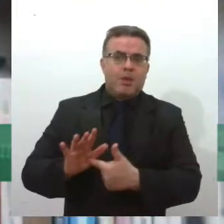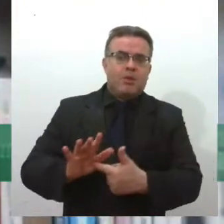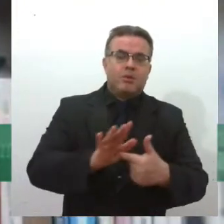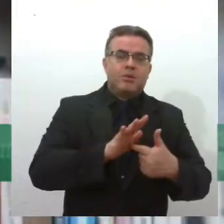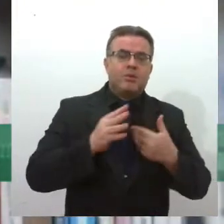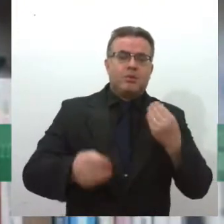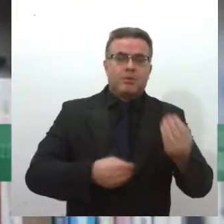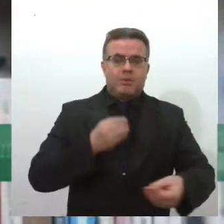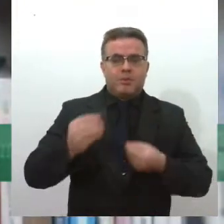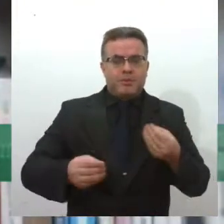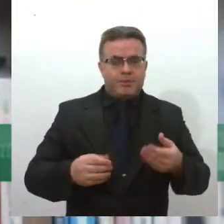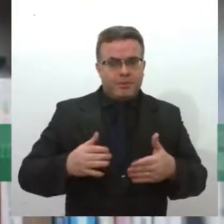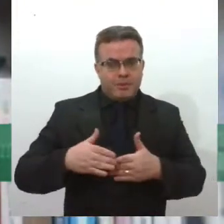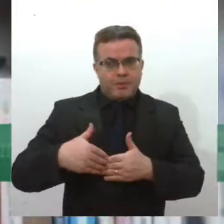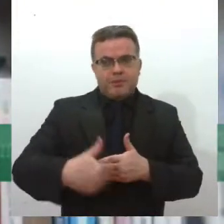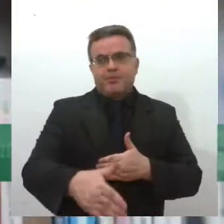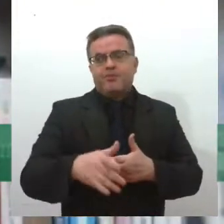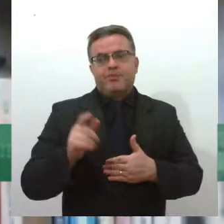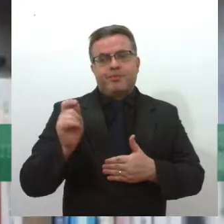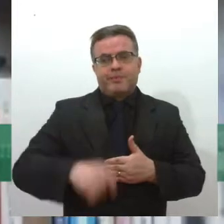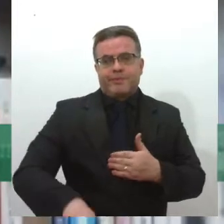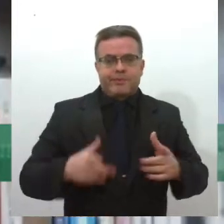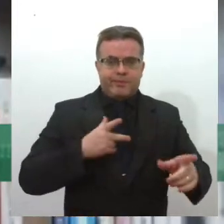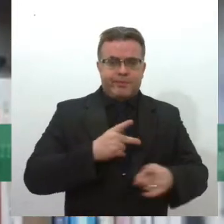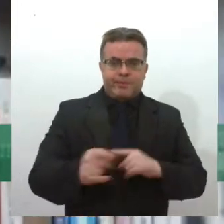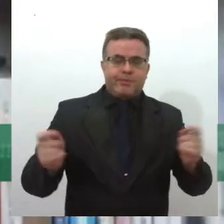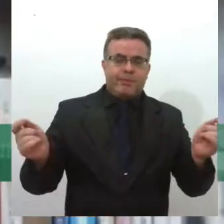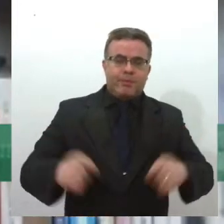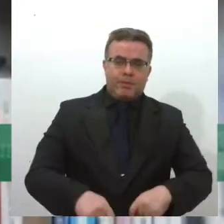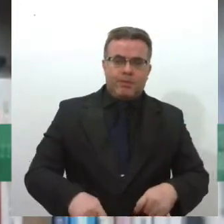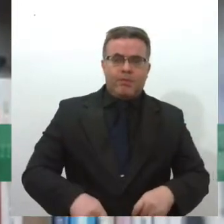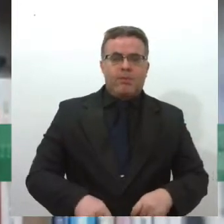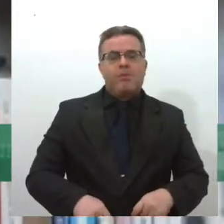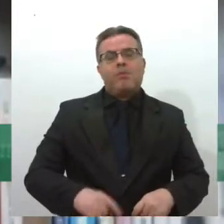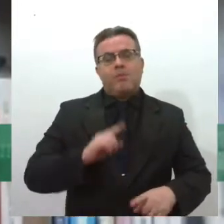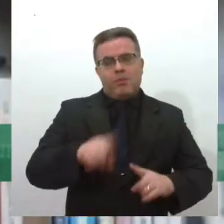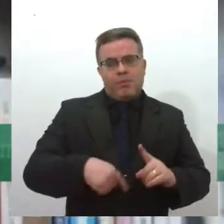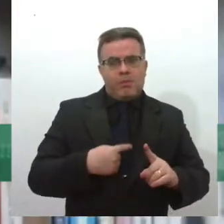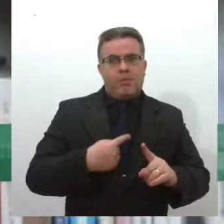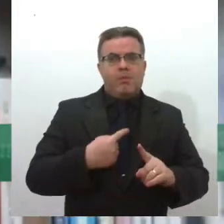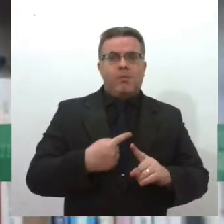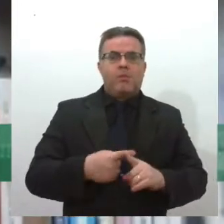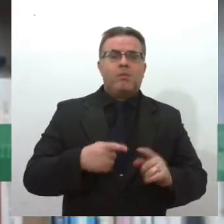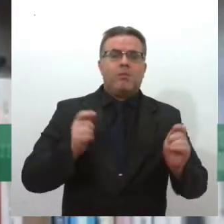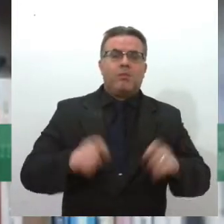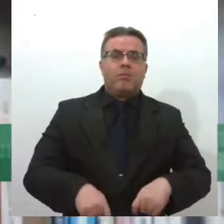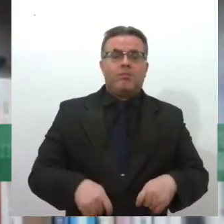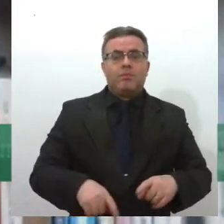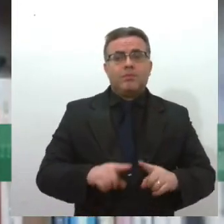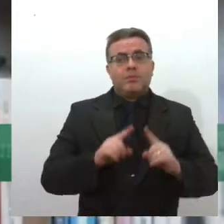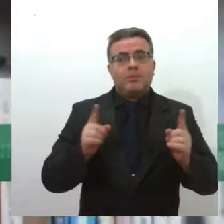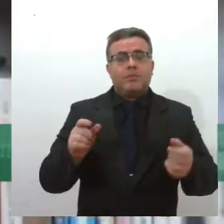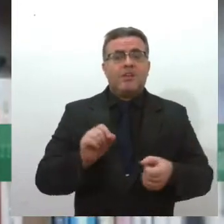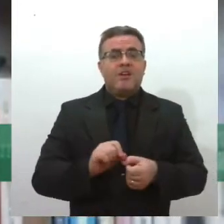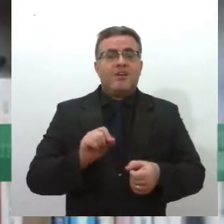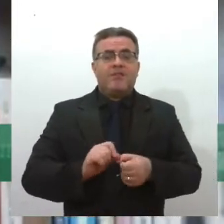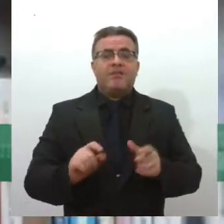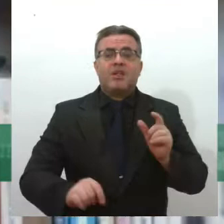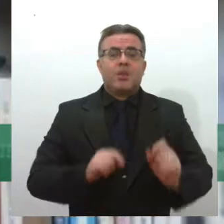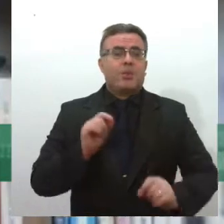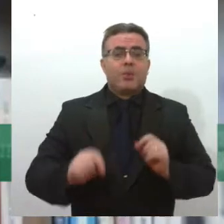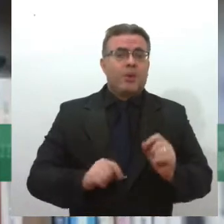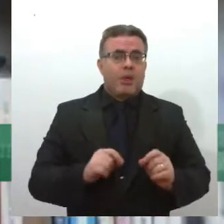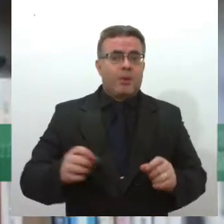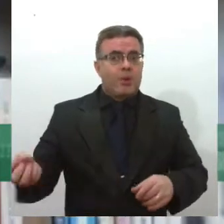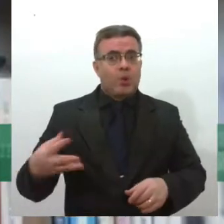aos vencimentos já era suficiente para gerar a punição. O que foi feito não foi uma